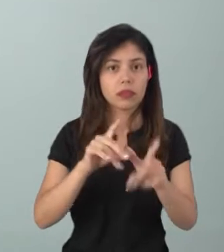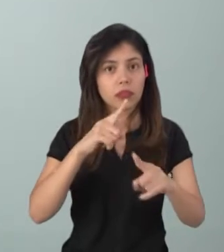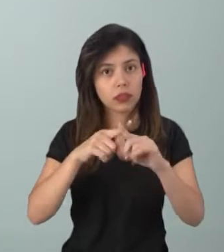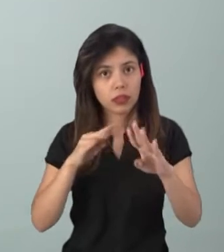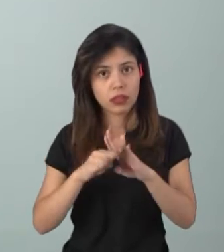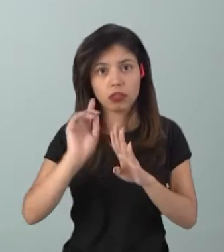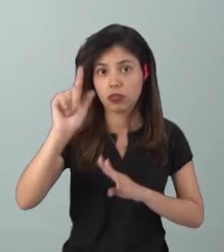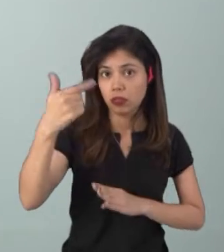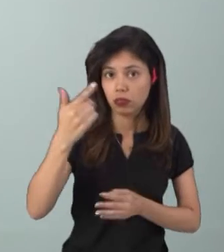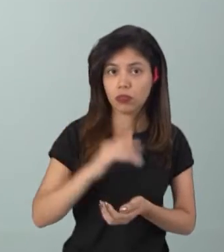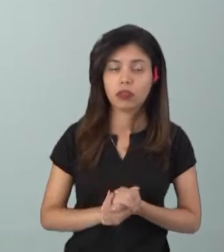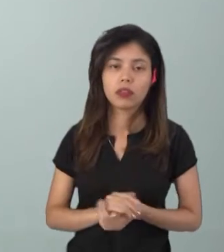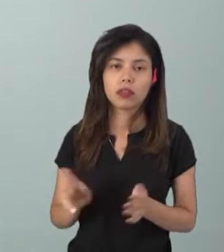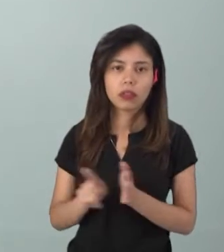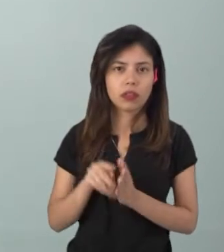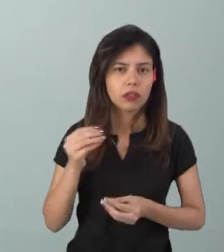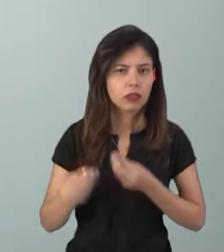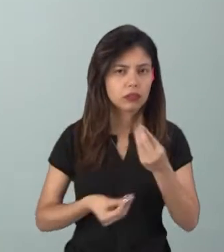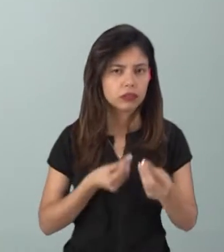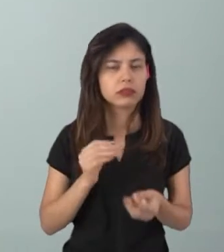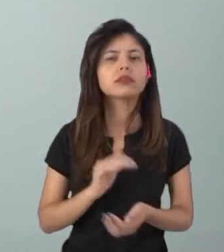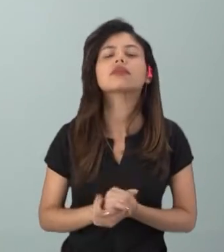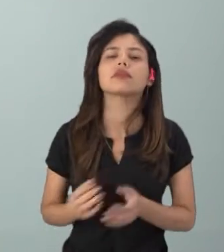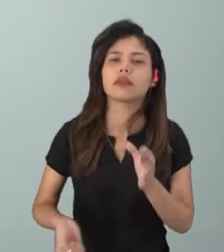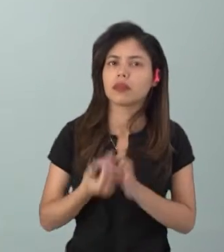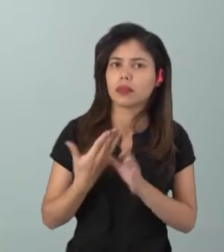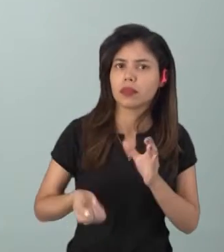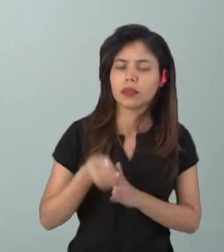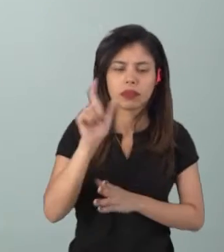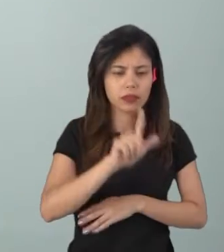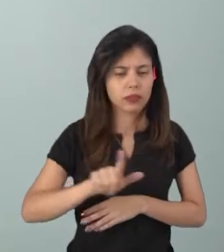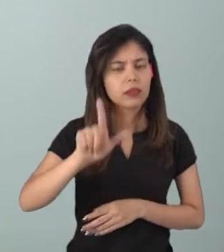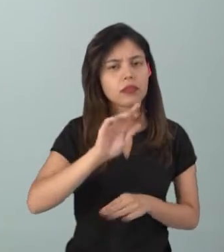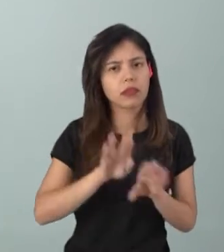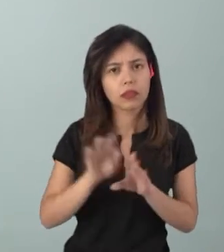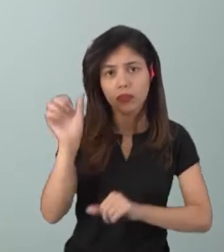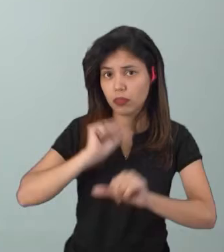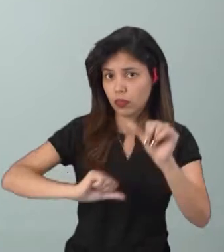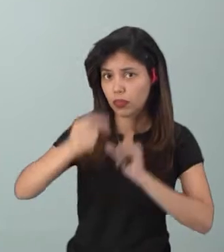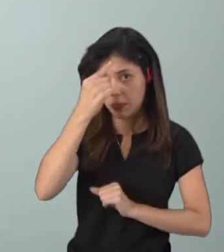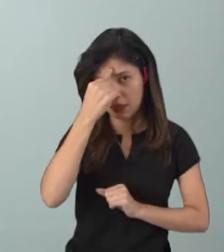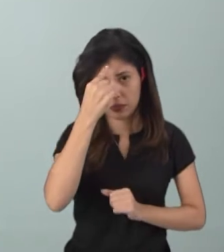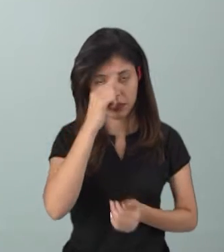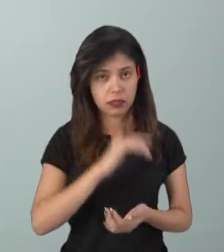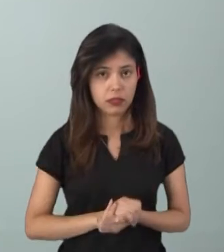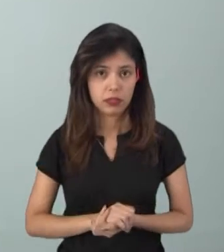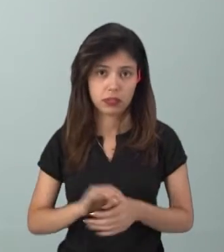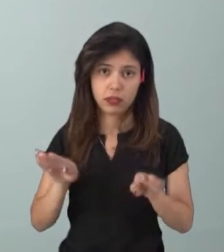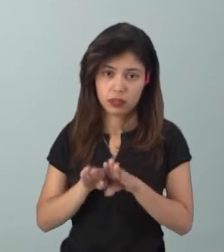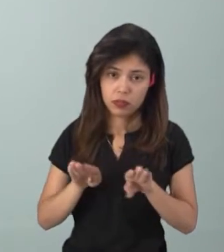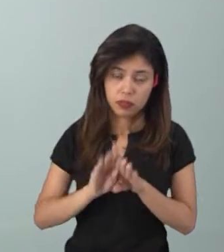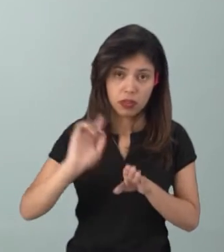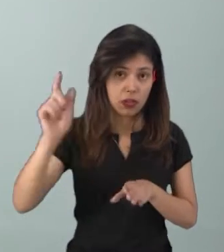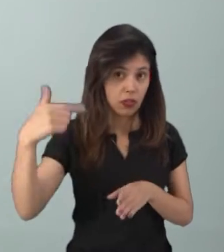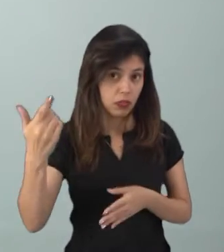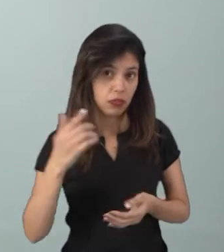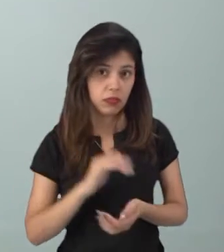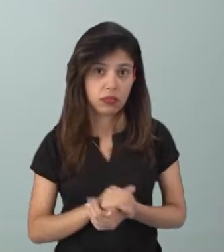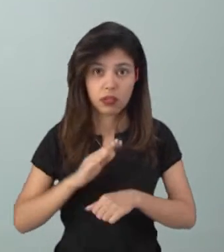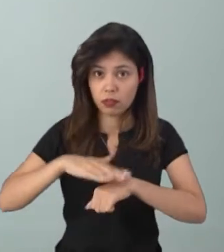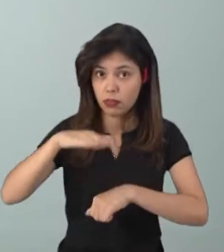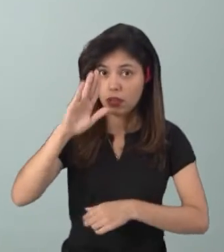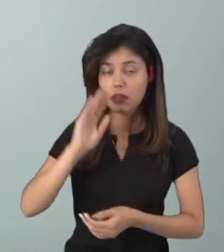nascer outros tipos de obras, né, como obras literárias, que eram contrárias ao pensamento da igreja, e outras obras mais que